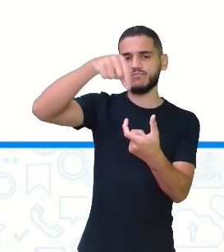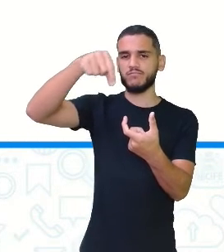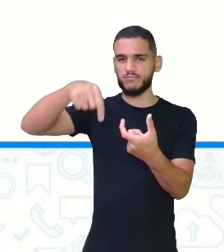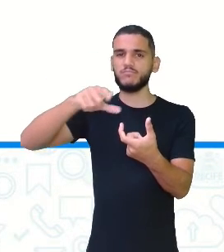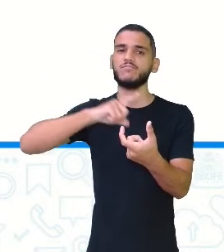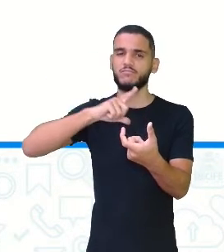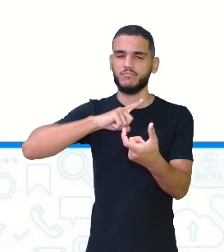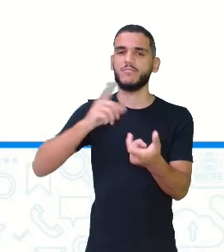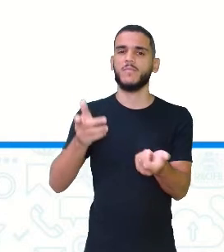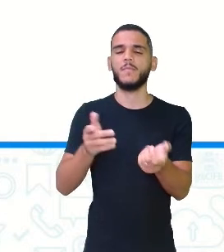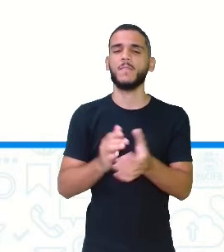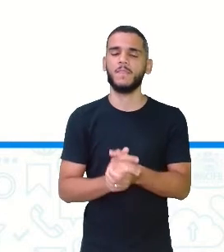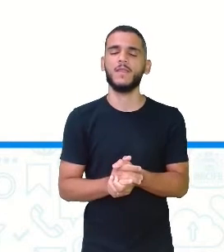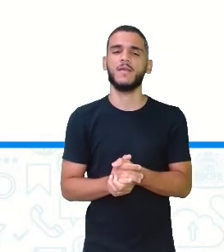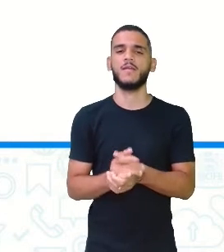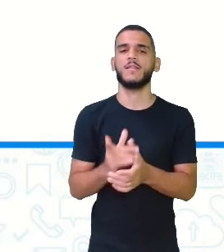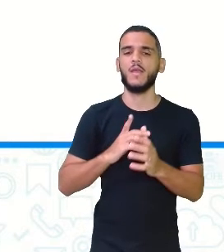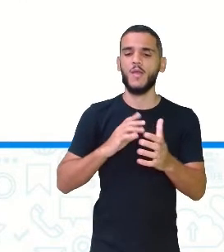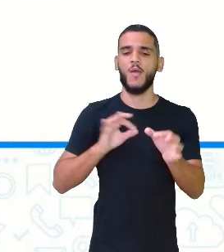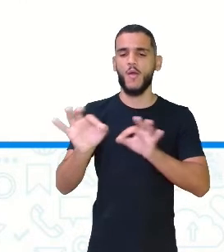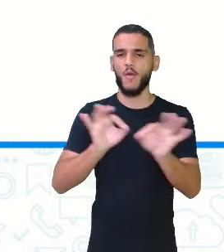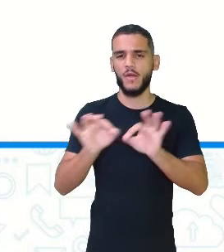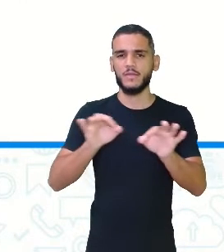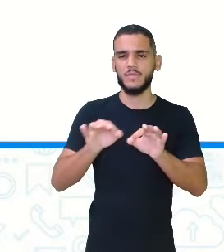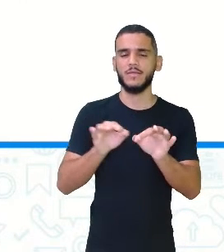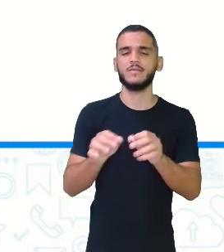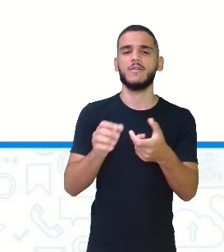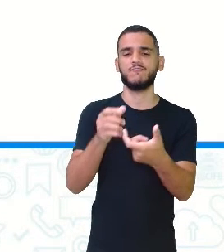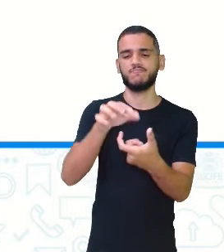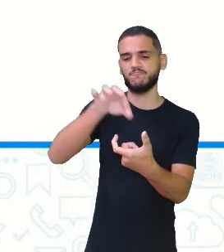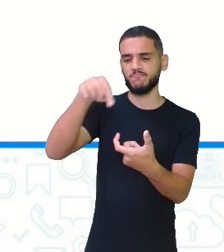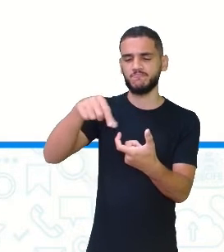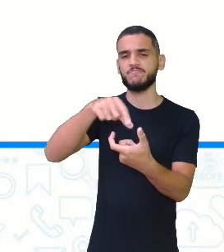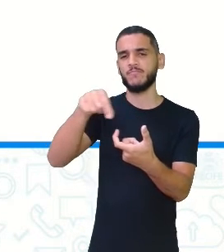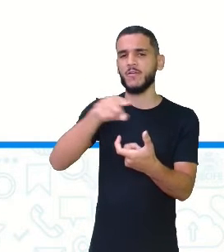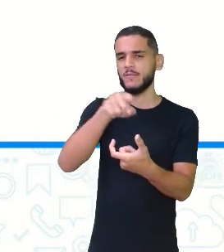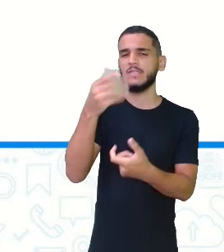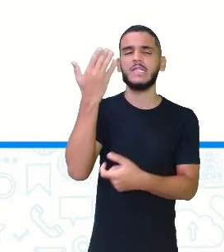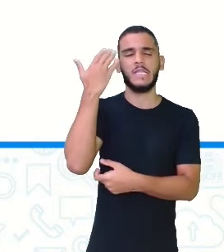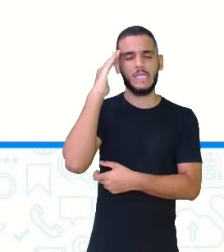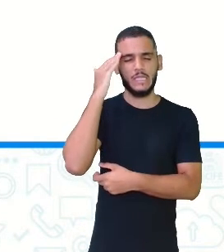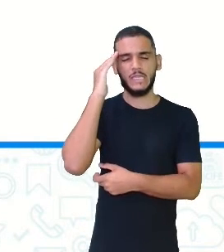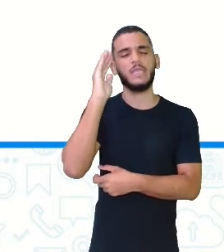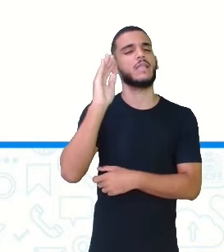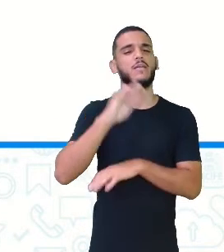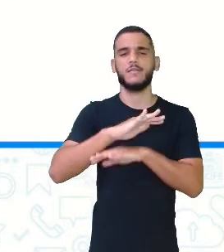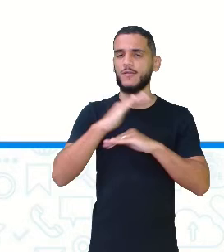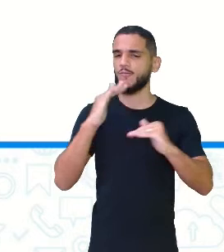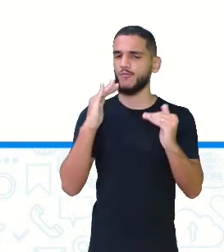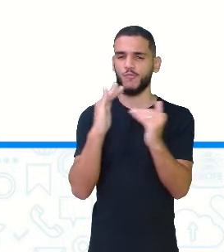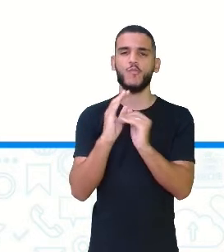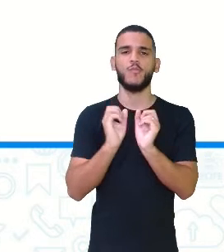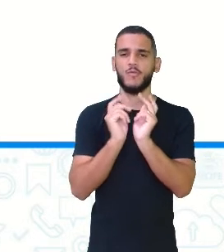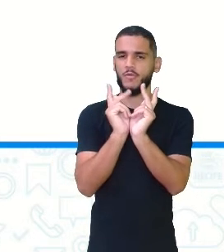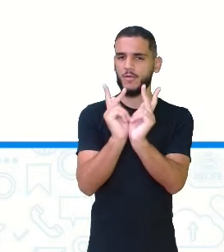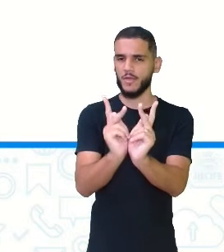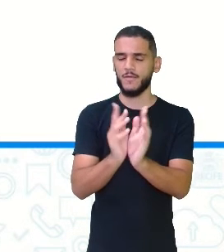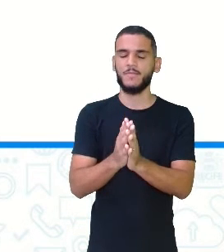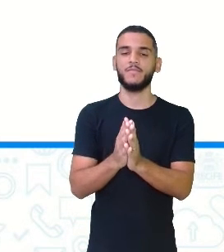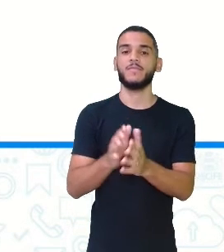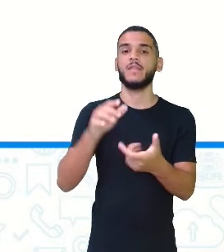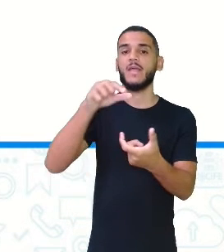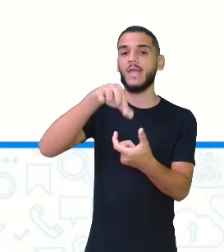isso também, separação silábica, divisão silábica. Vocês já entendem um pouco sobre isso, né? A